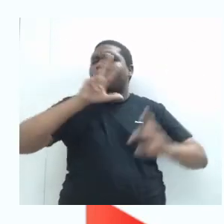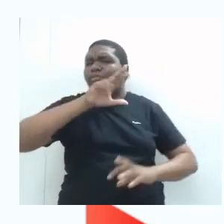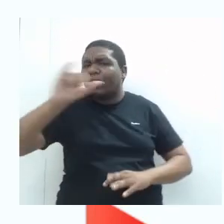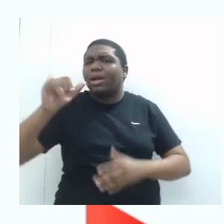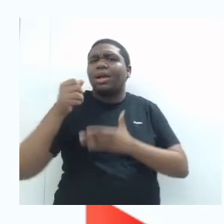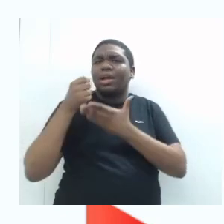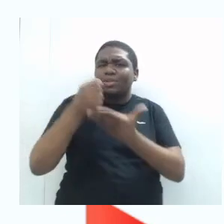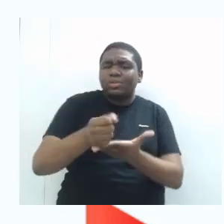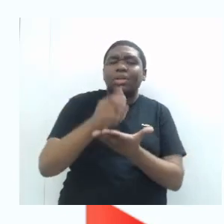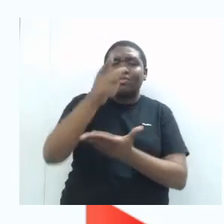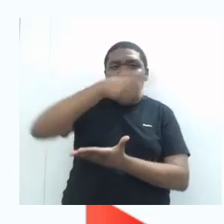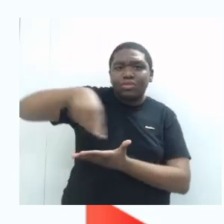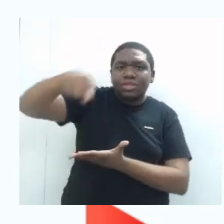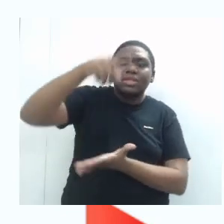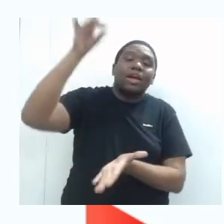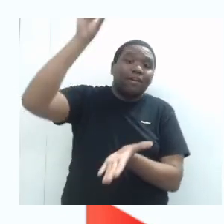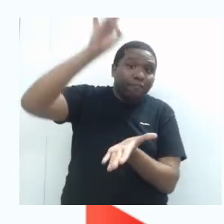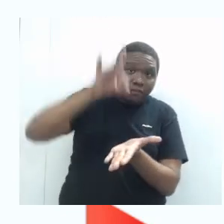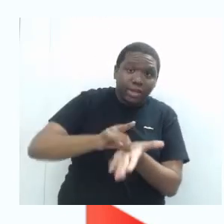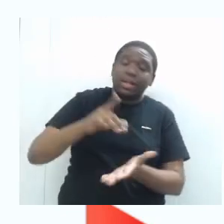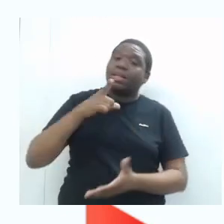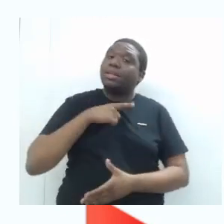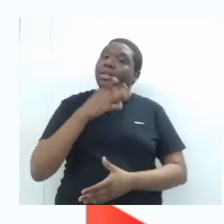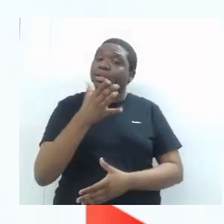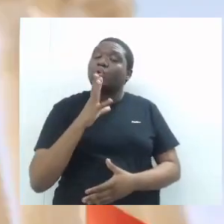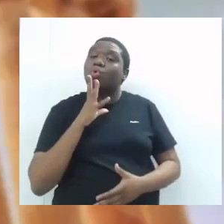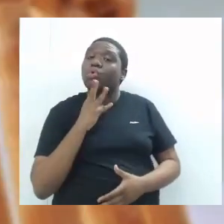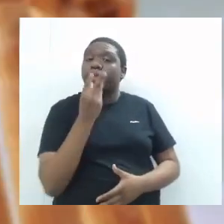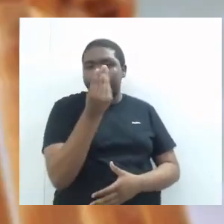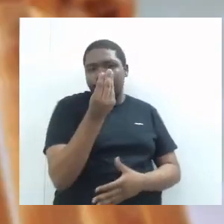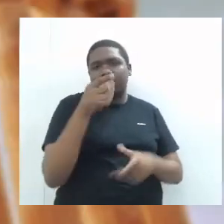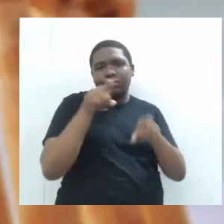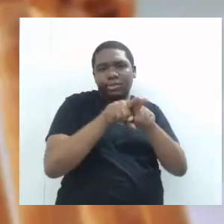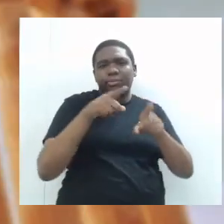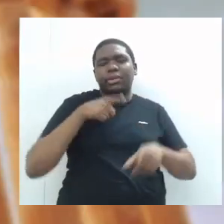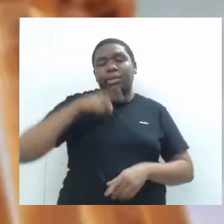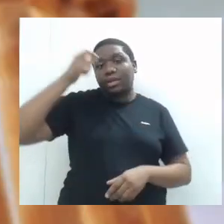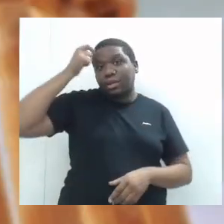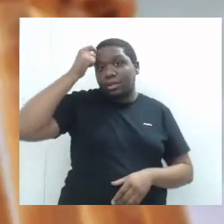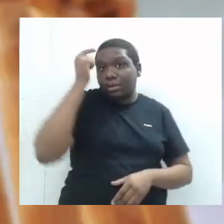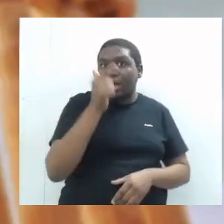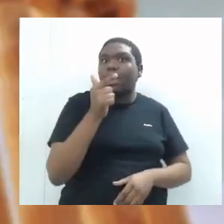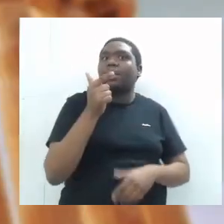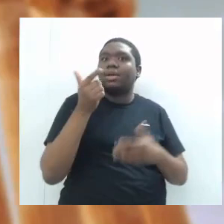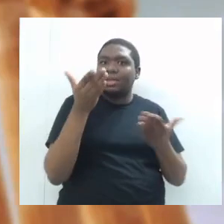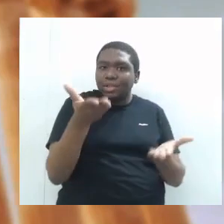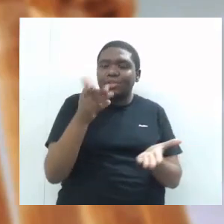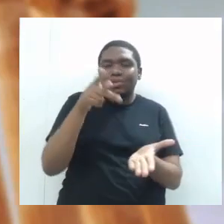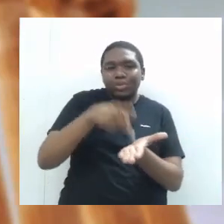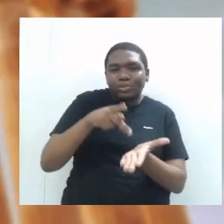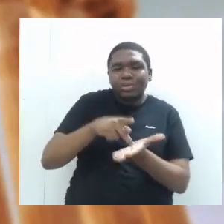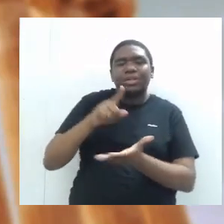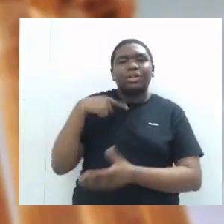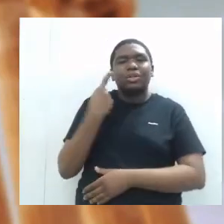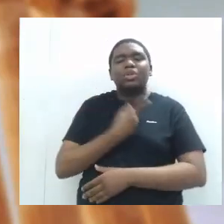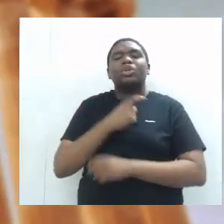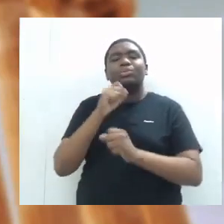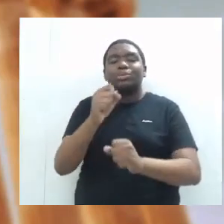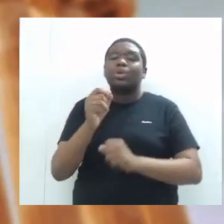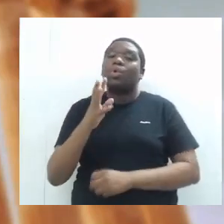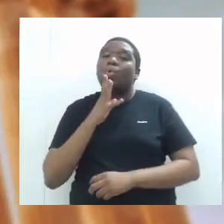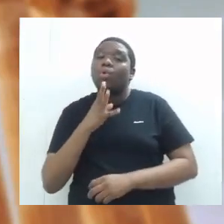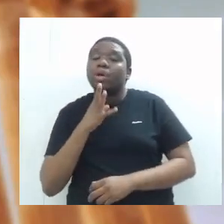a verdade, o conhecimento, a verdade, a ideia. Então é isso aí, conhecer o